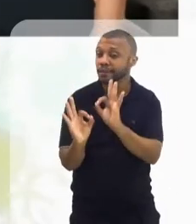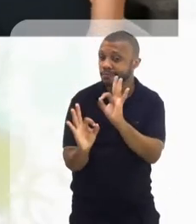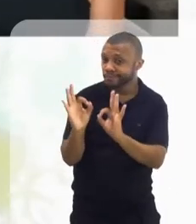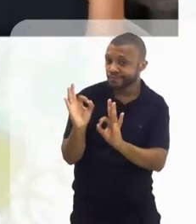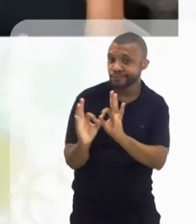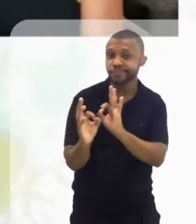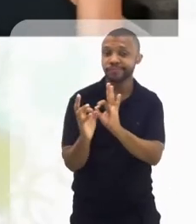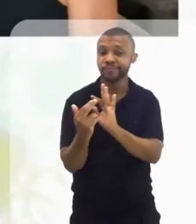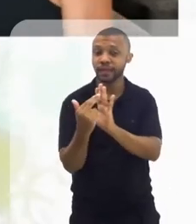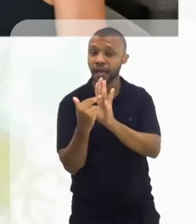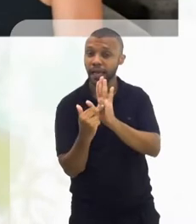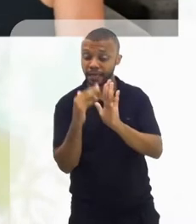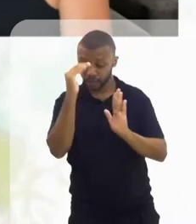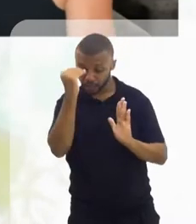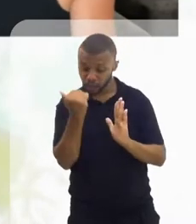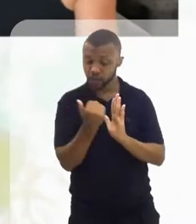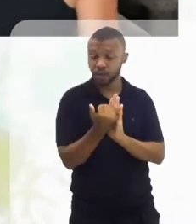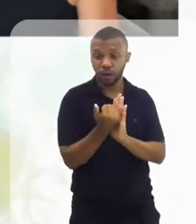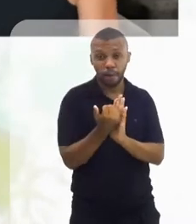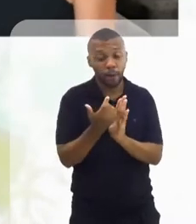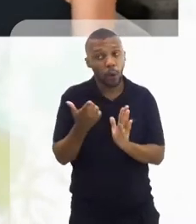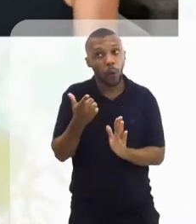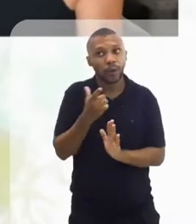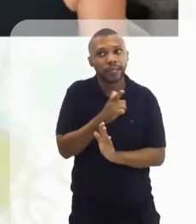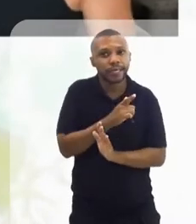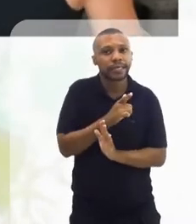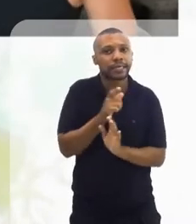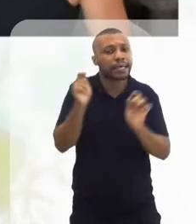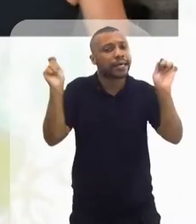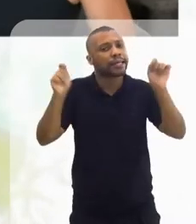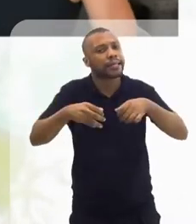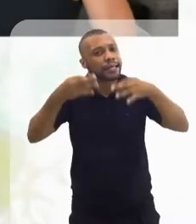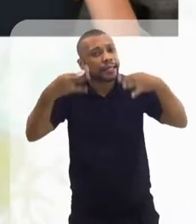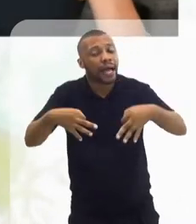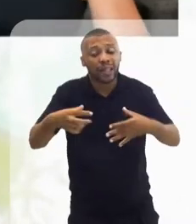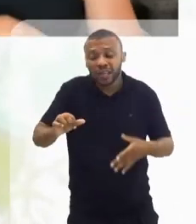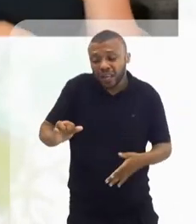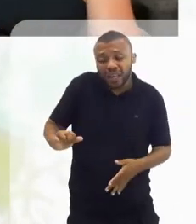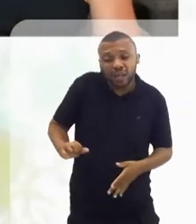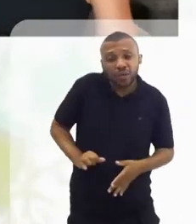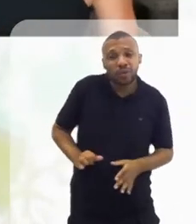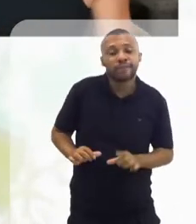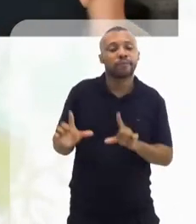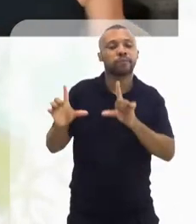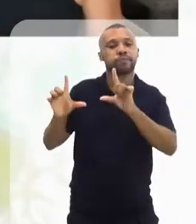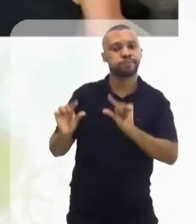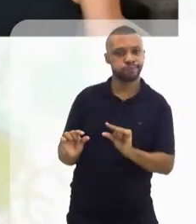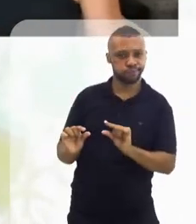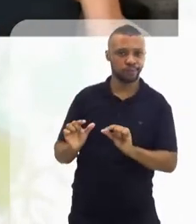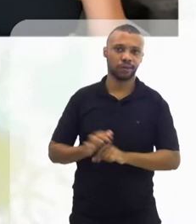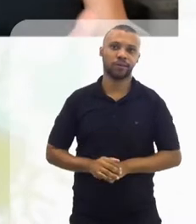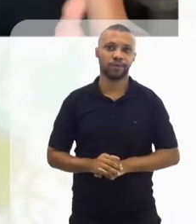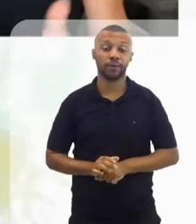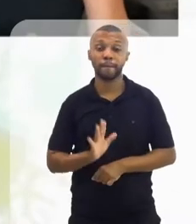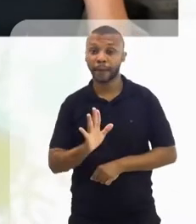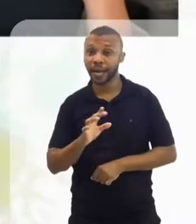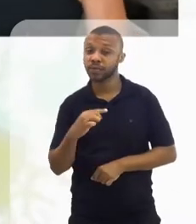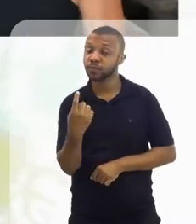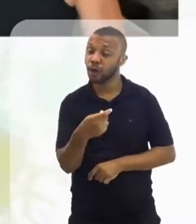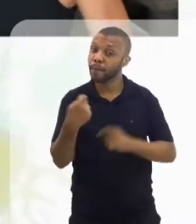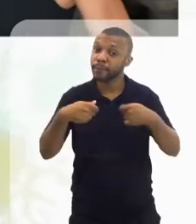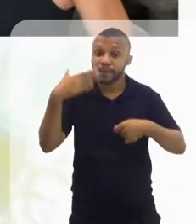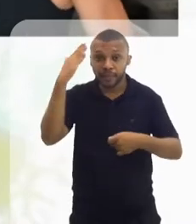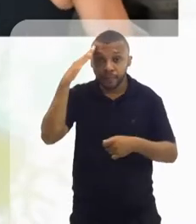fórmula que eu tento fazer para que dê certo, para que eu sofra menos. Agora, eu acho que antes de mais nada é a gente perceber quando